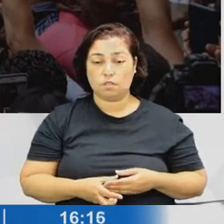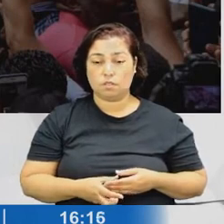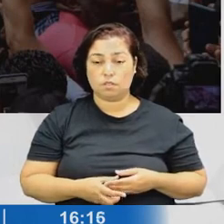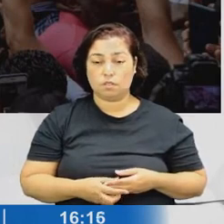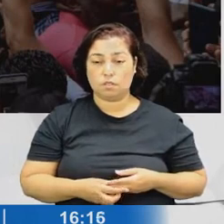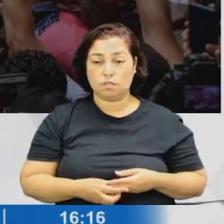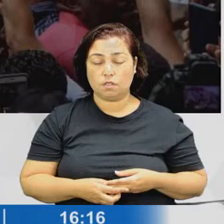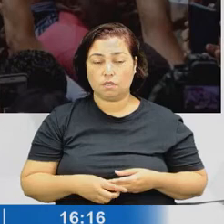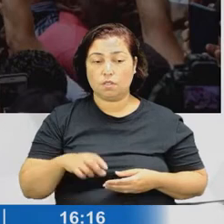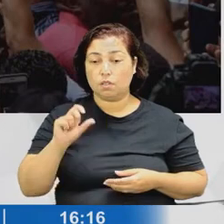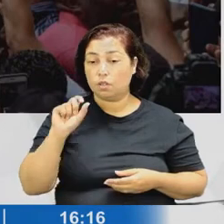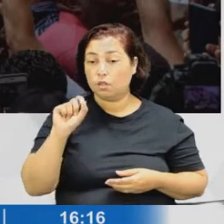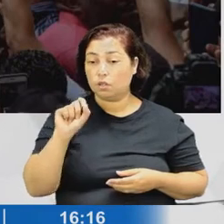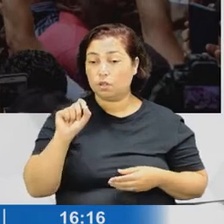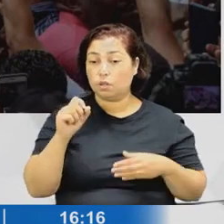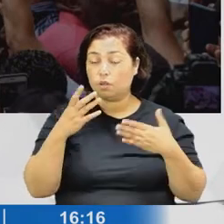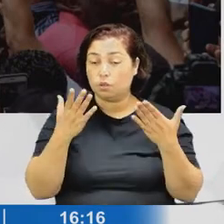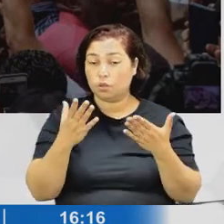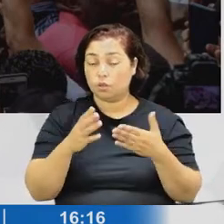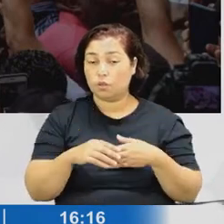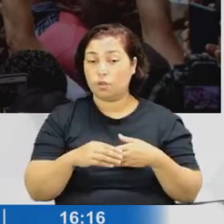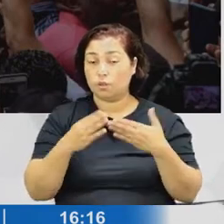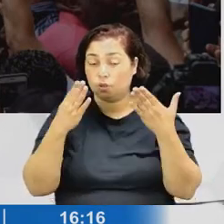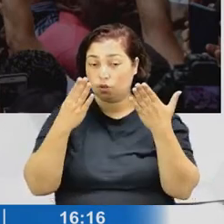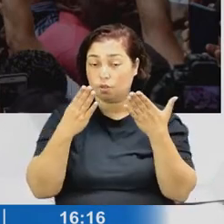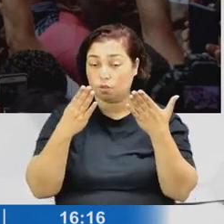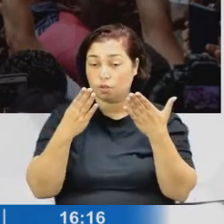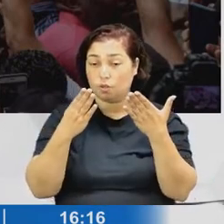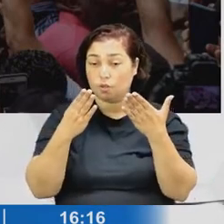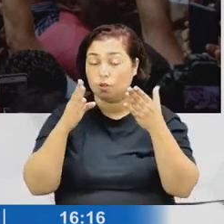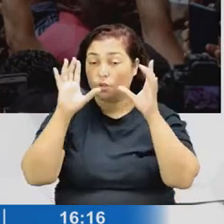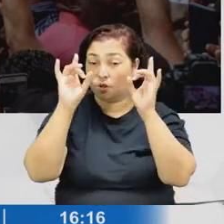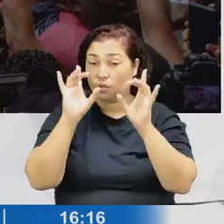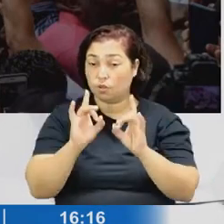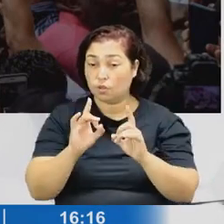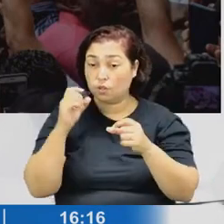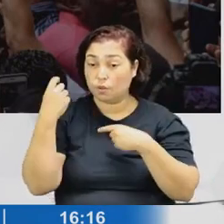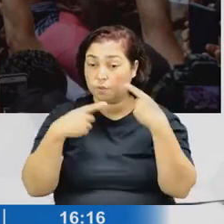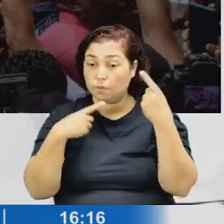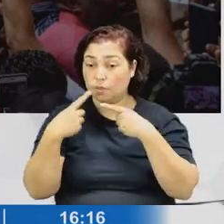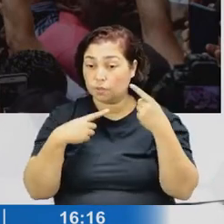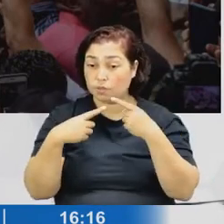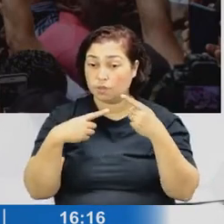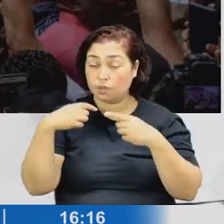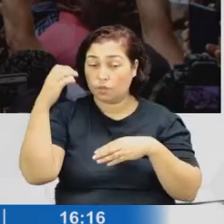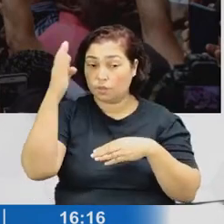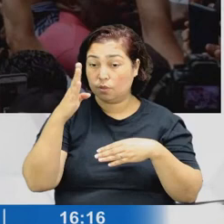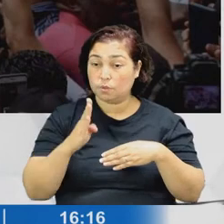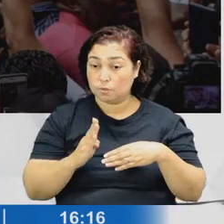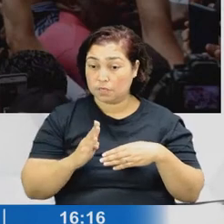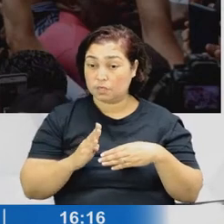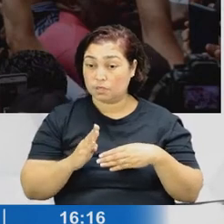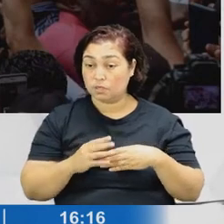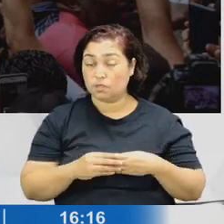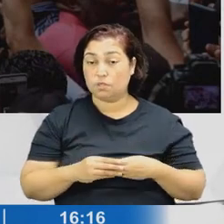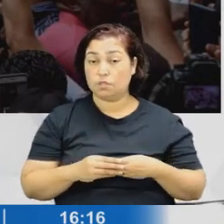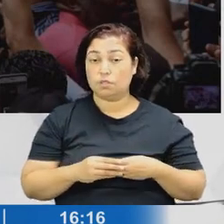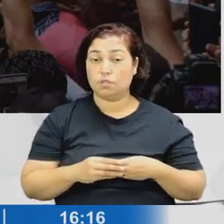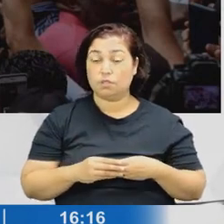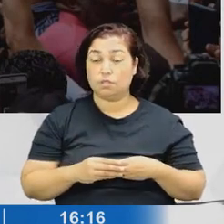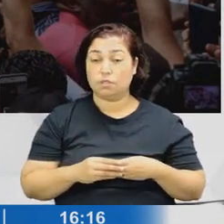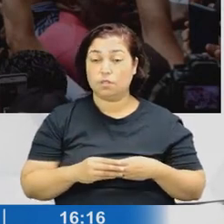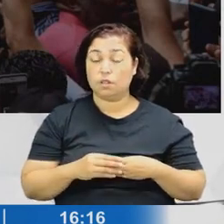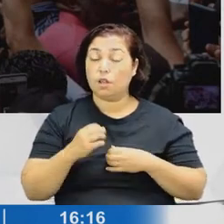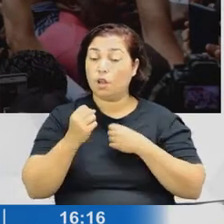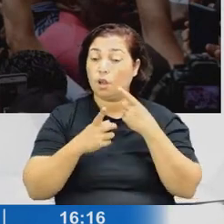o que acontece o seguinte o Lula ele é o personagem principal da política no Brasil não tem como negar isso para homens um